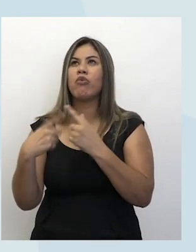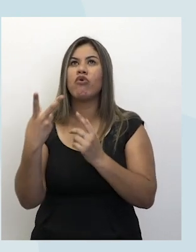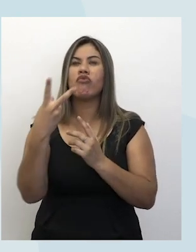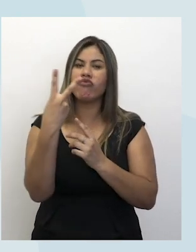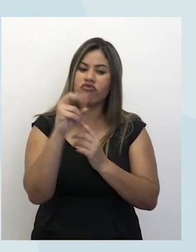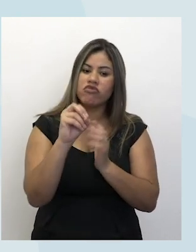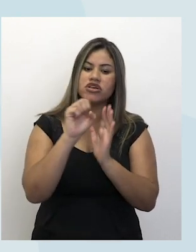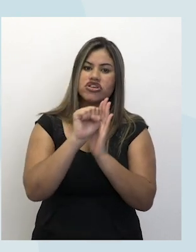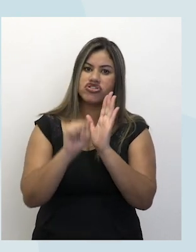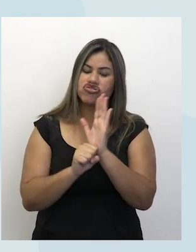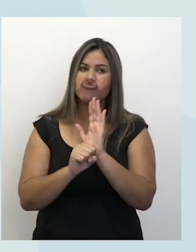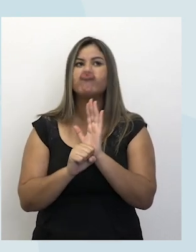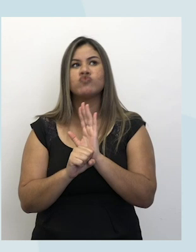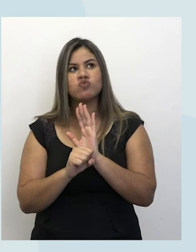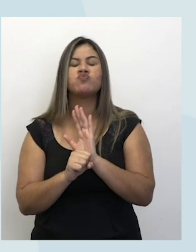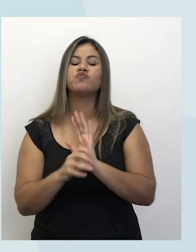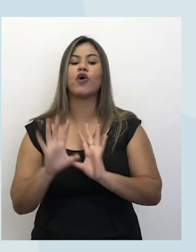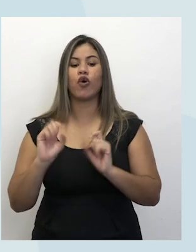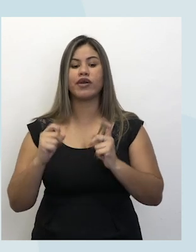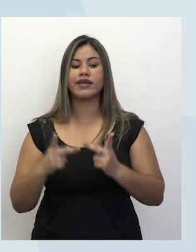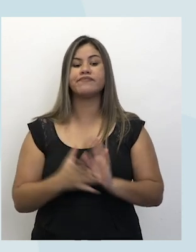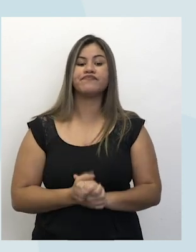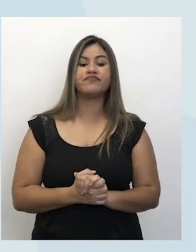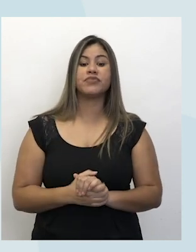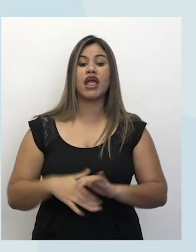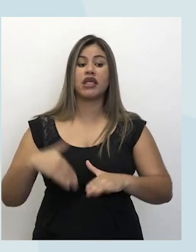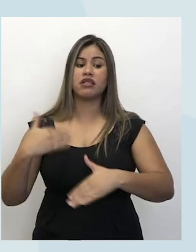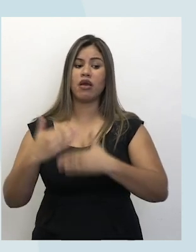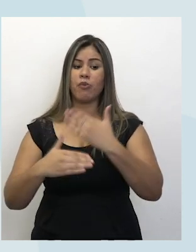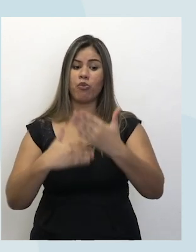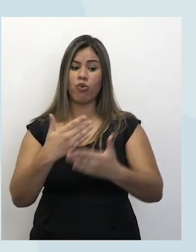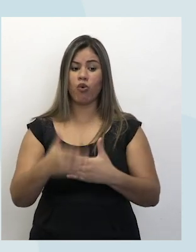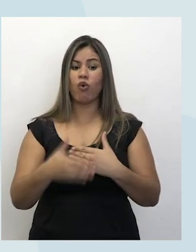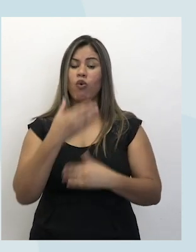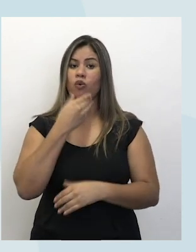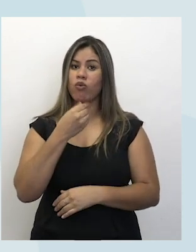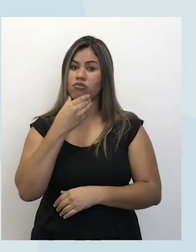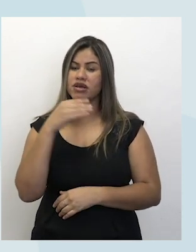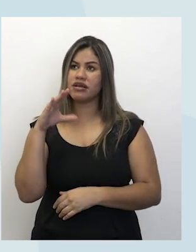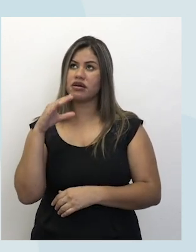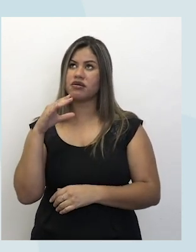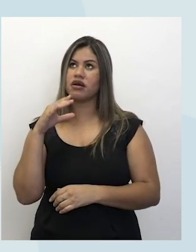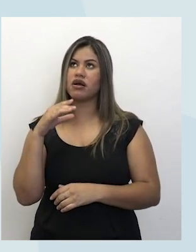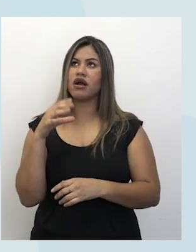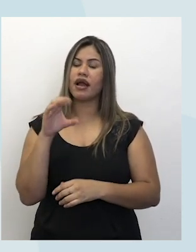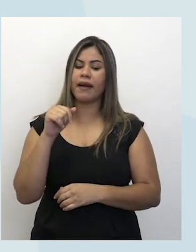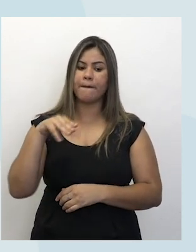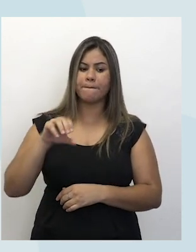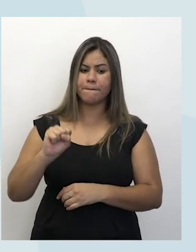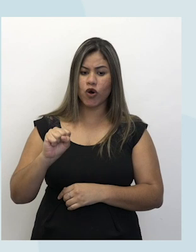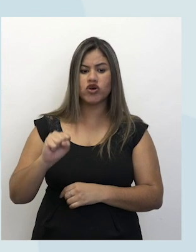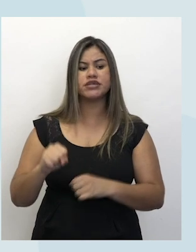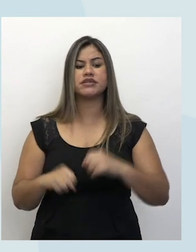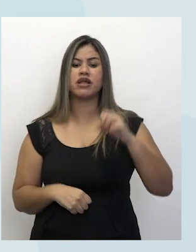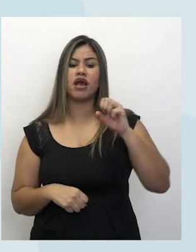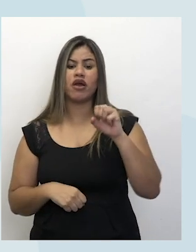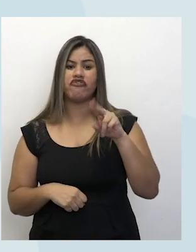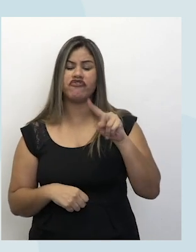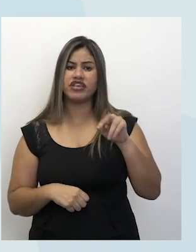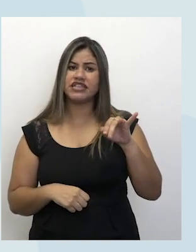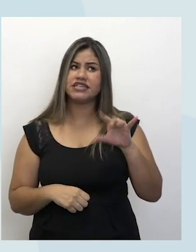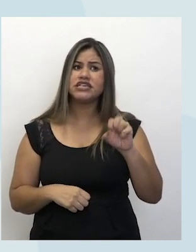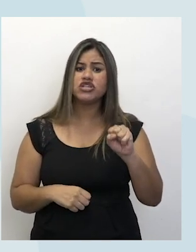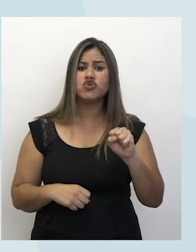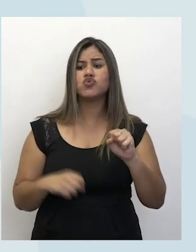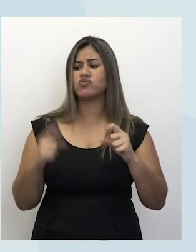se a forma é a Camões utilizava o tratamento dado aos temos é bem diferente Ou seja faça a seguinte pesquise sobre